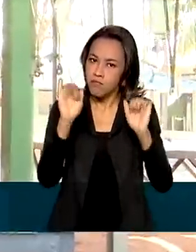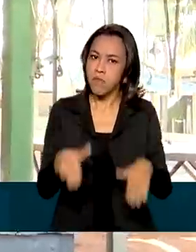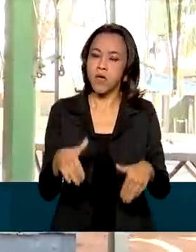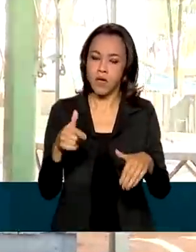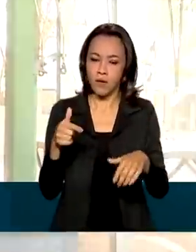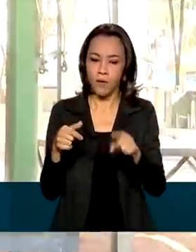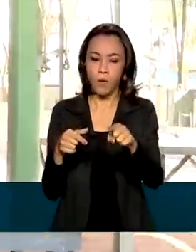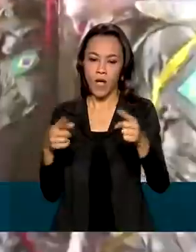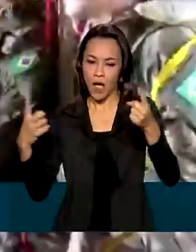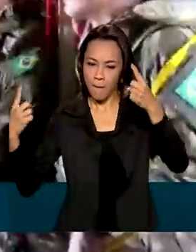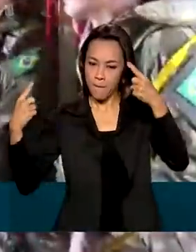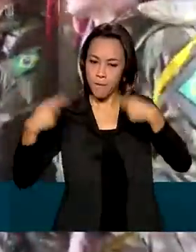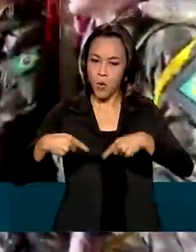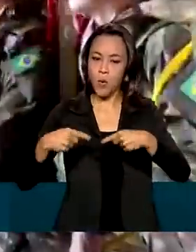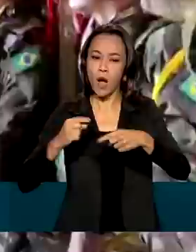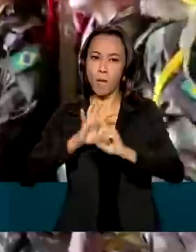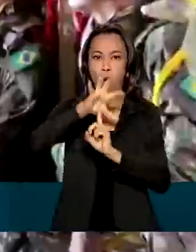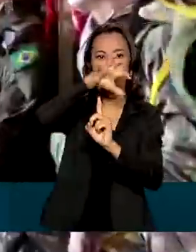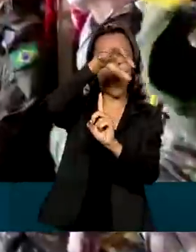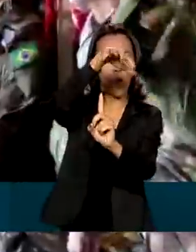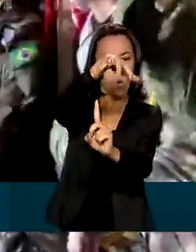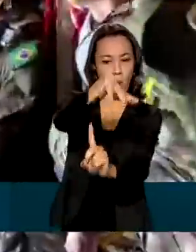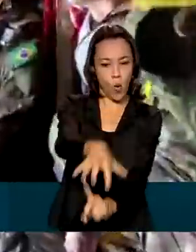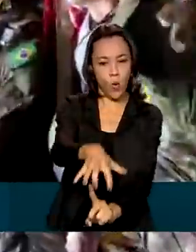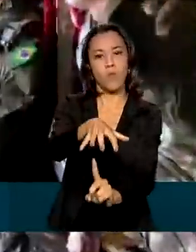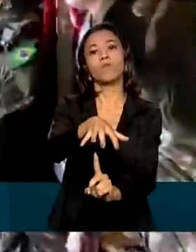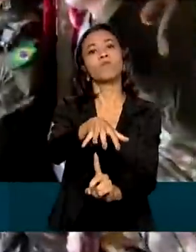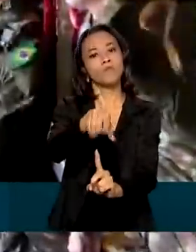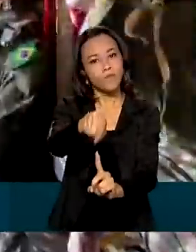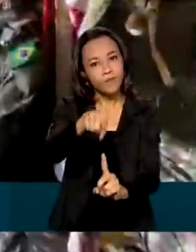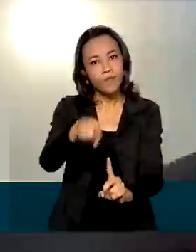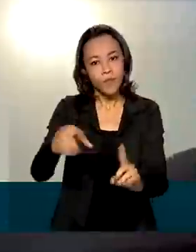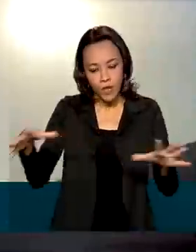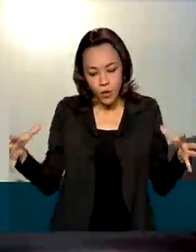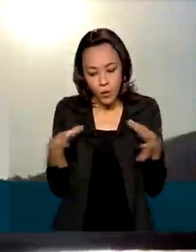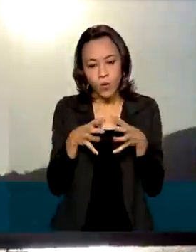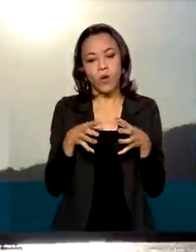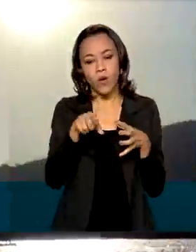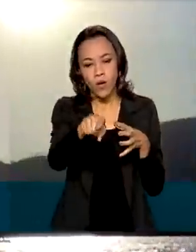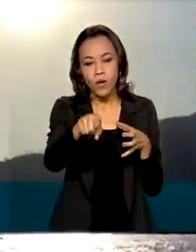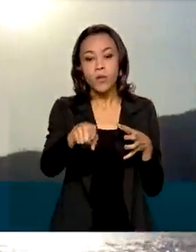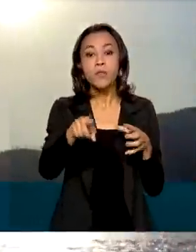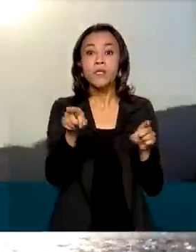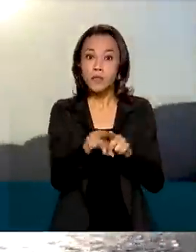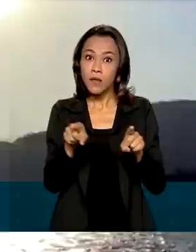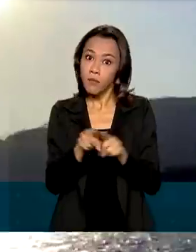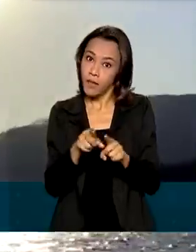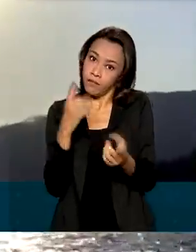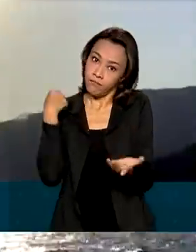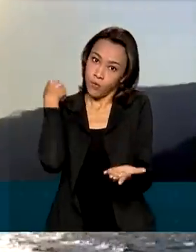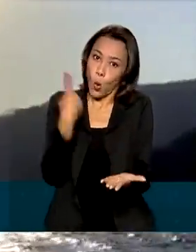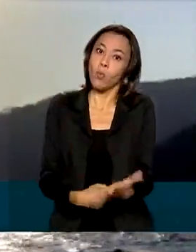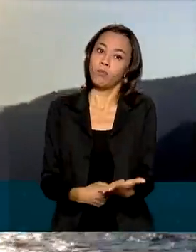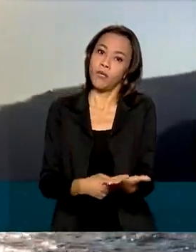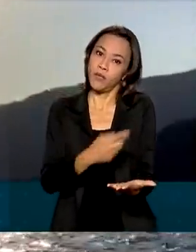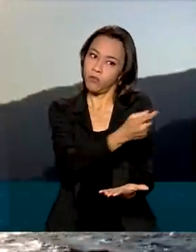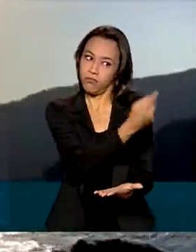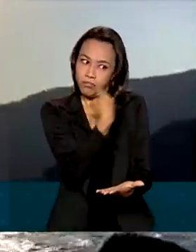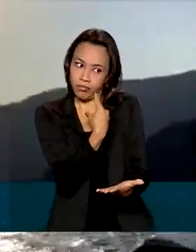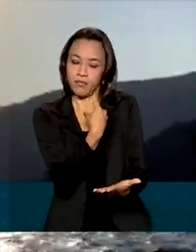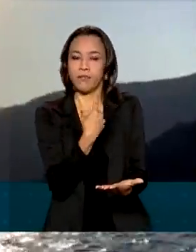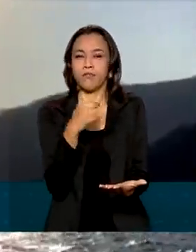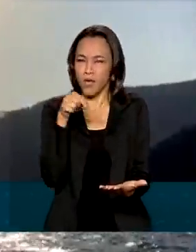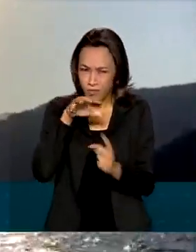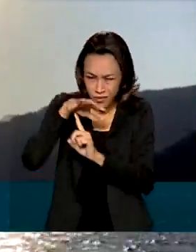habilitado a fazer um envolvimento vertical, salto em massa d'água e depois ainda cumprir a sua missão. Porque o salto, basicamente, é